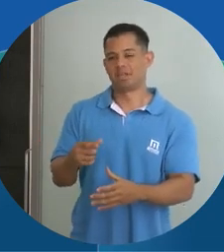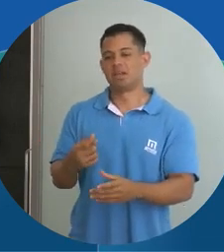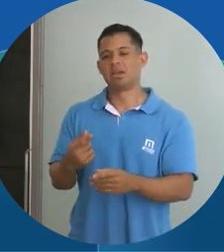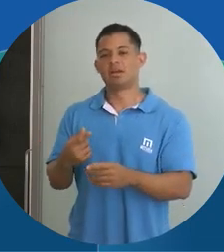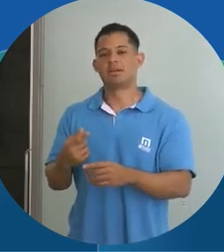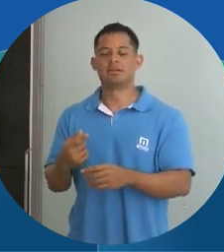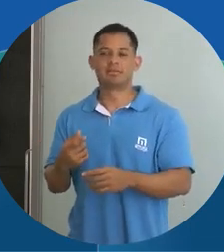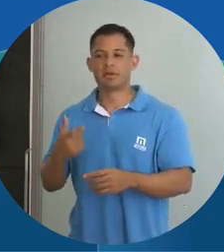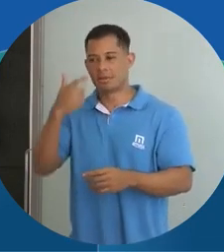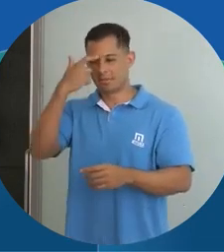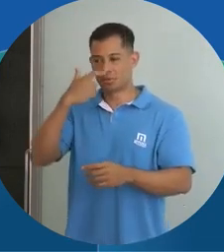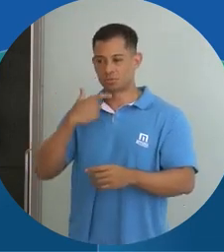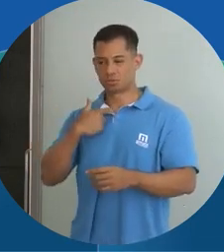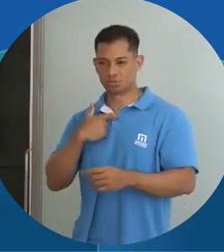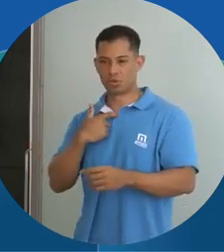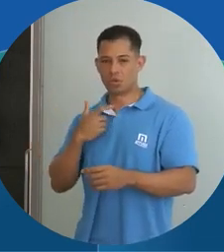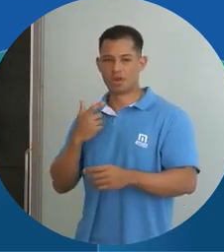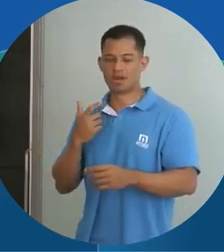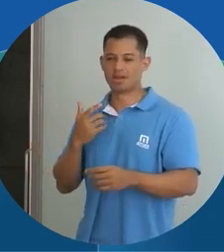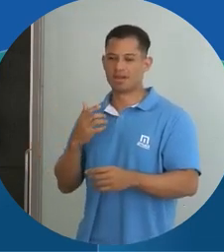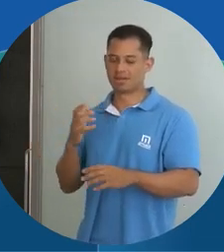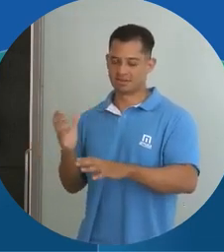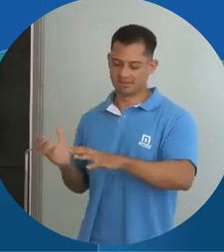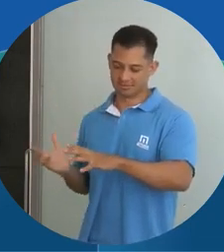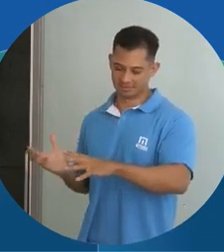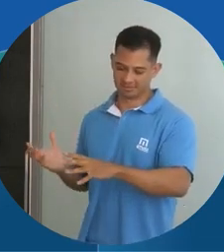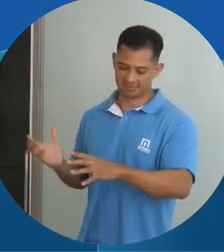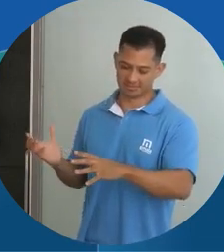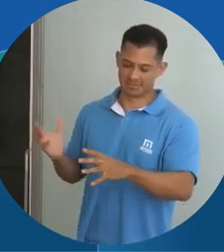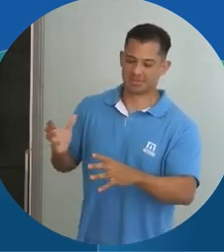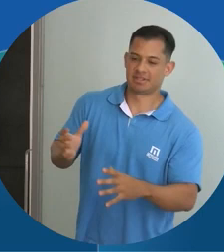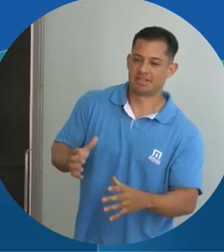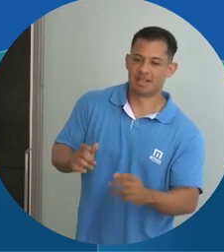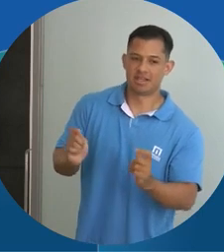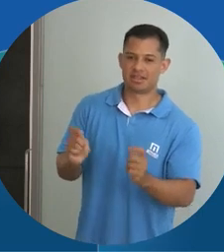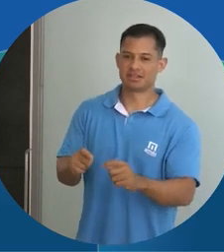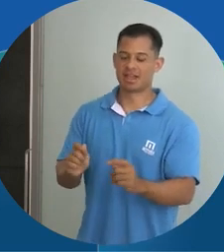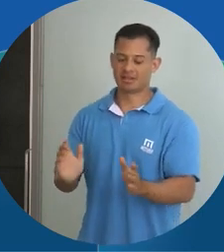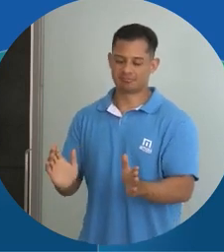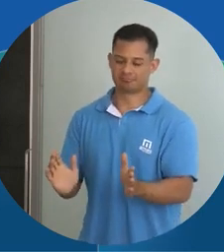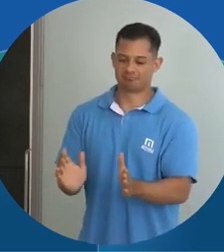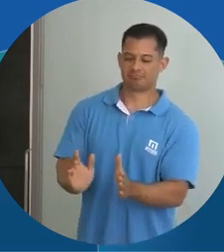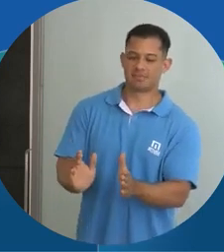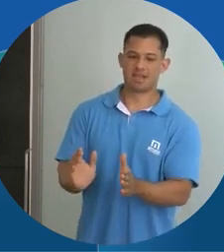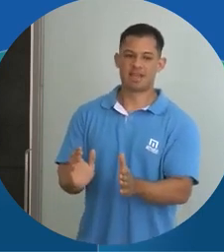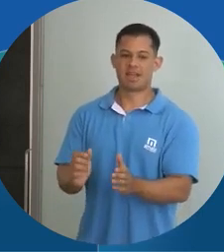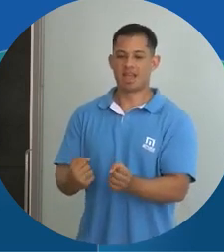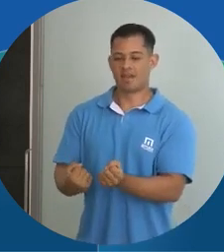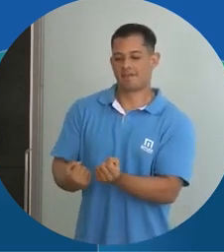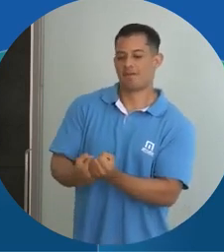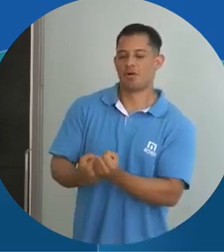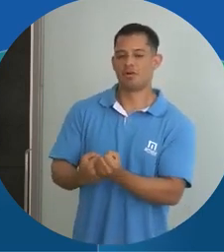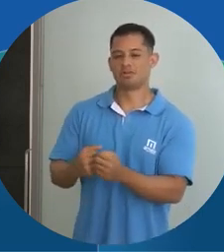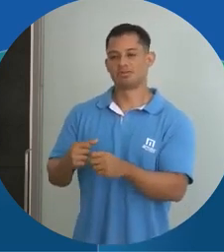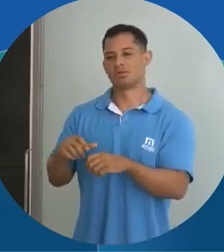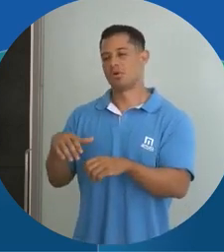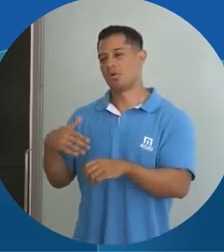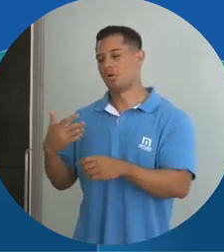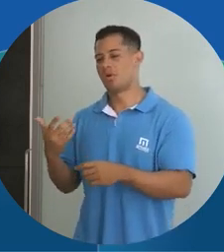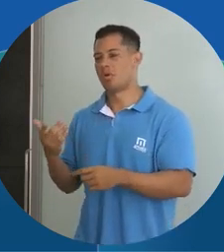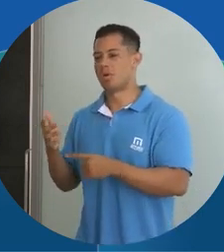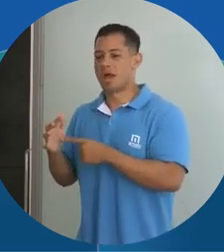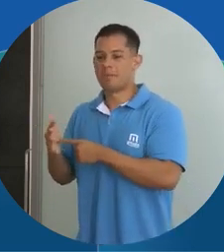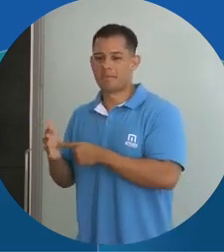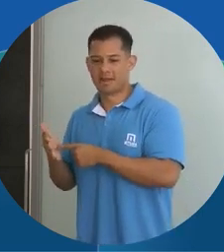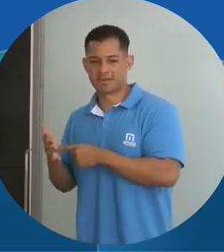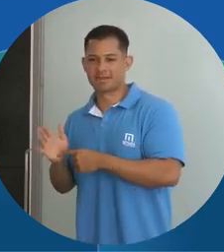Onde uma pessoa entra, a gente consegue fazer um reforço, ou entrar com a máquina e fazer uma fundação, né? Aqui